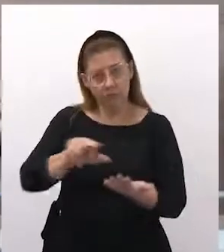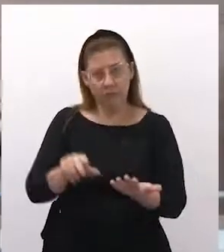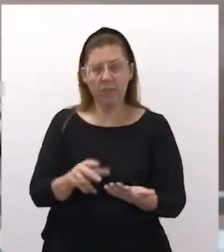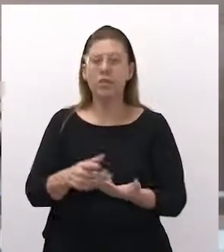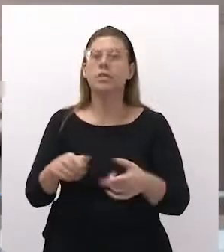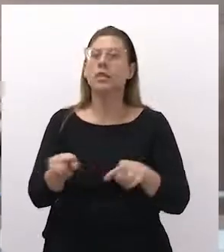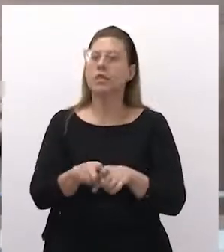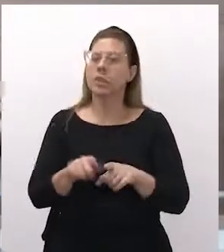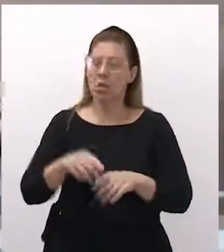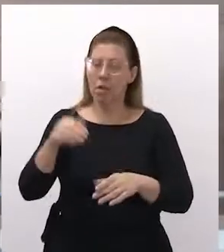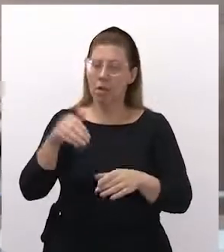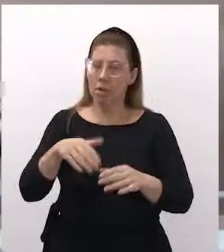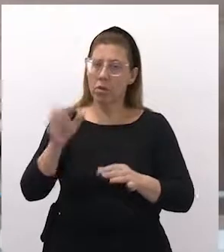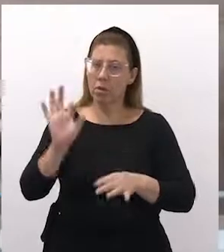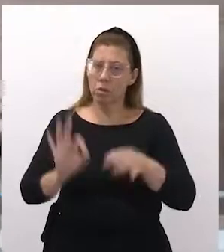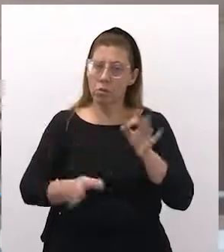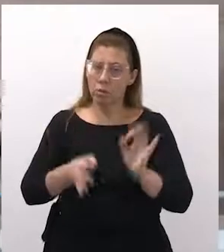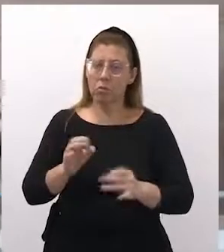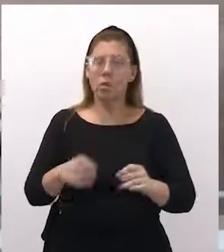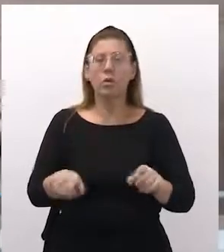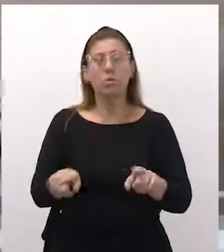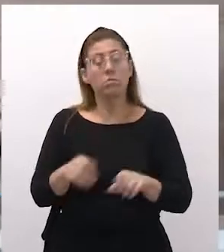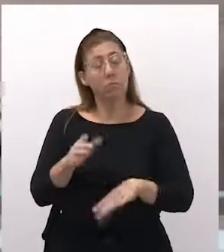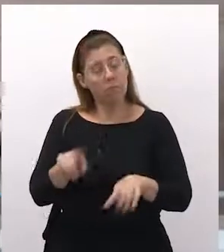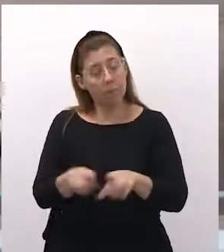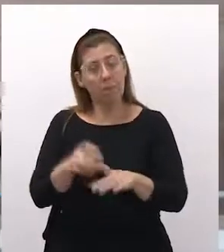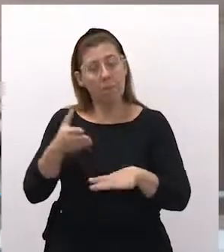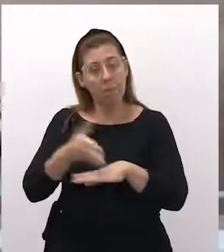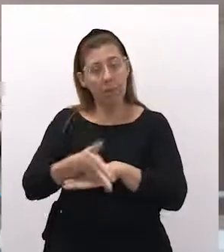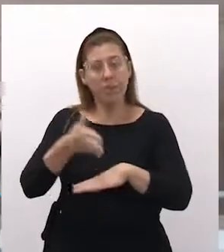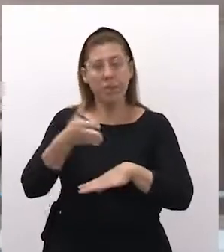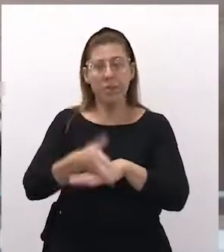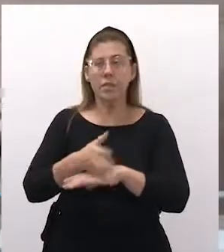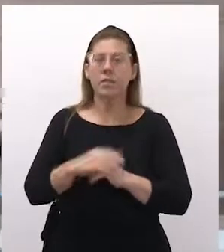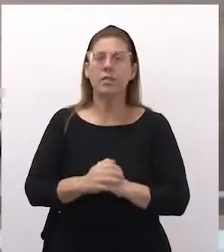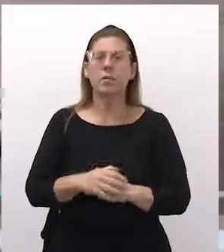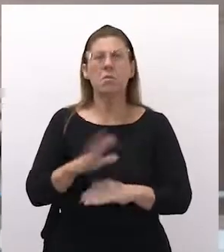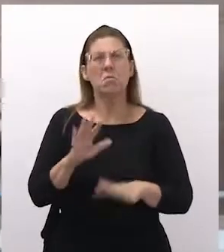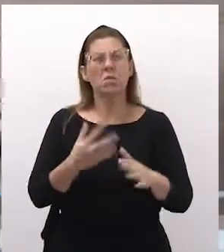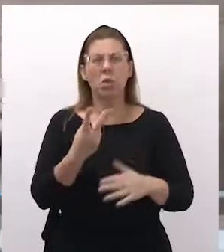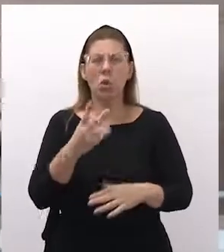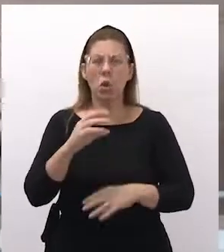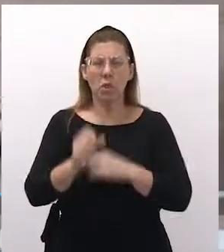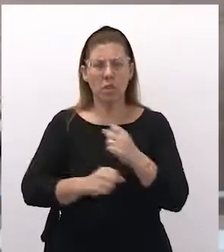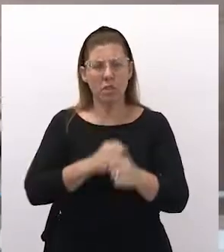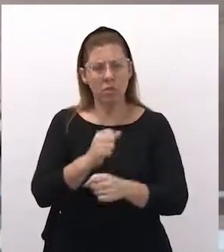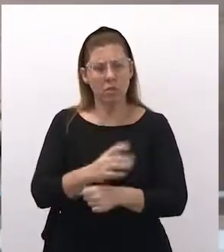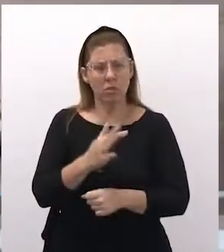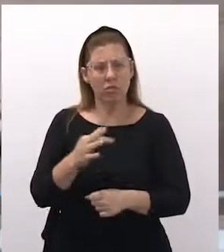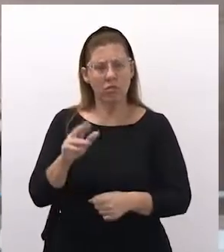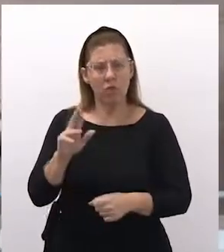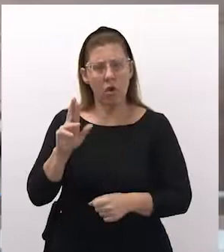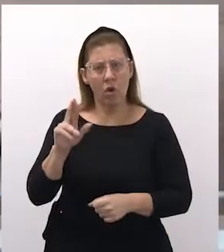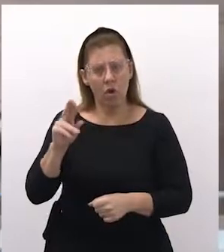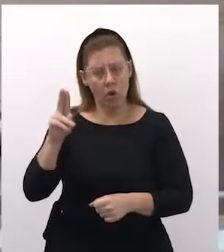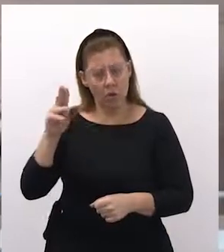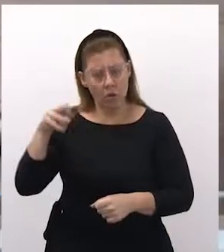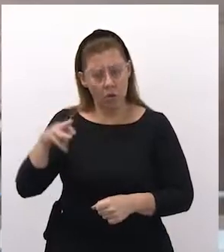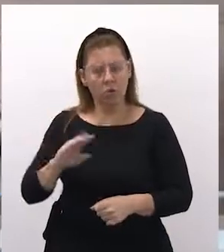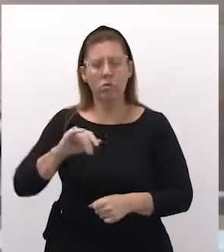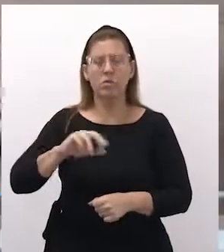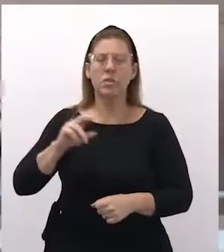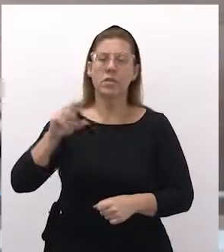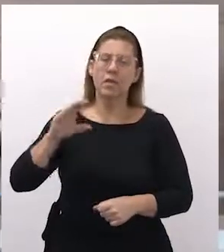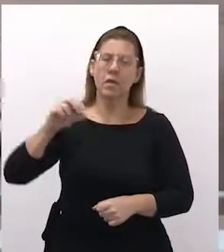TRT4, no Tribunal. E, além disso, participei por cerca de 2 anos do Fórum Nacional da Infância, do CNJ, do